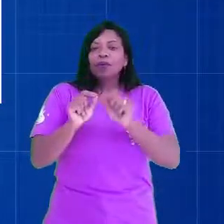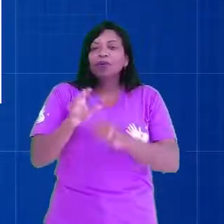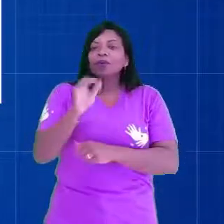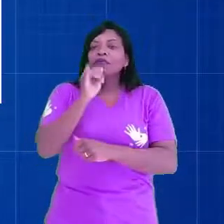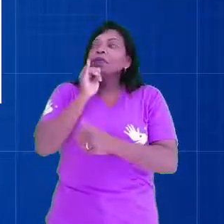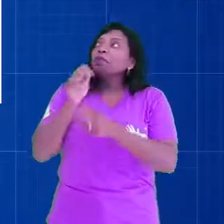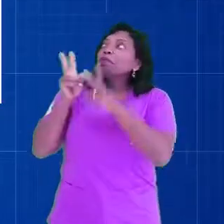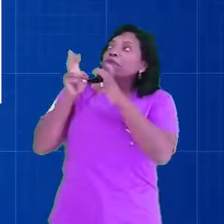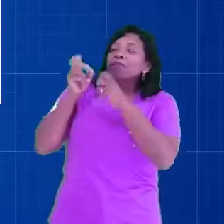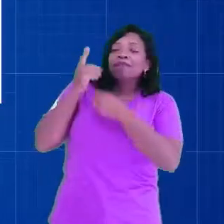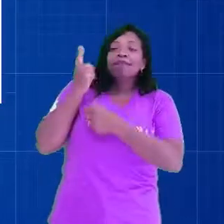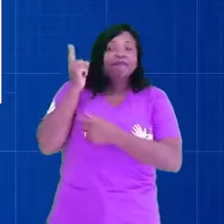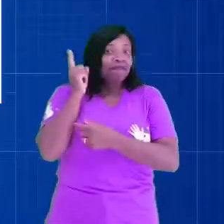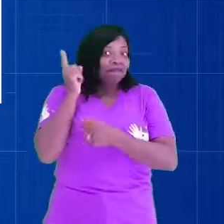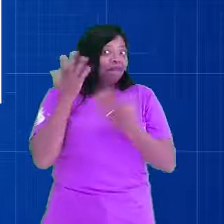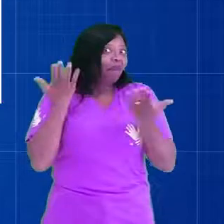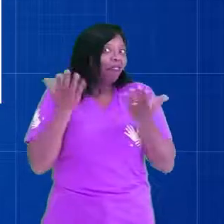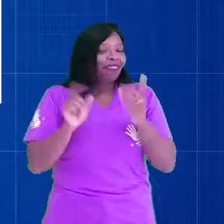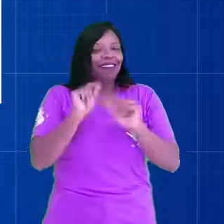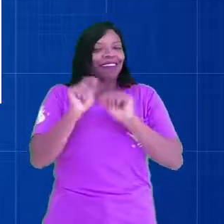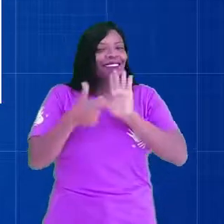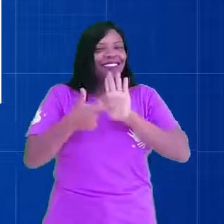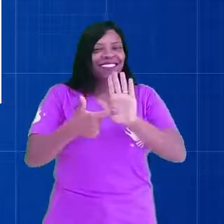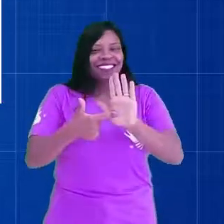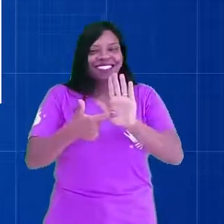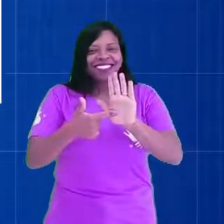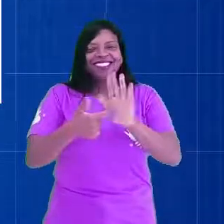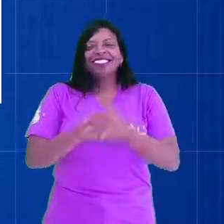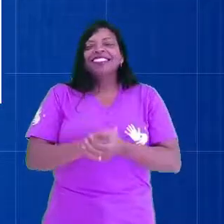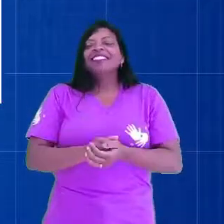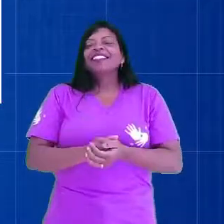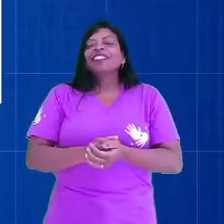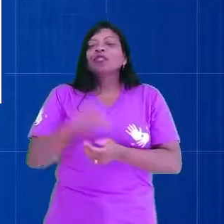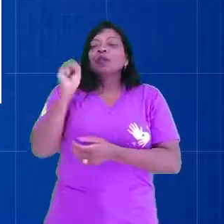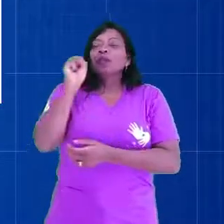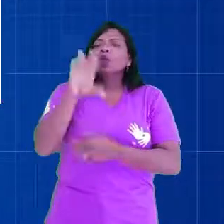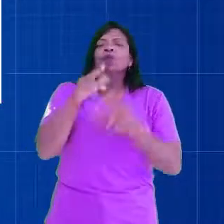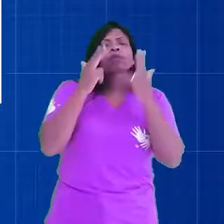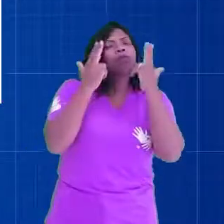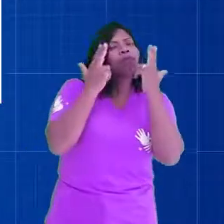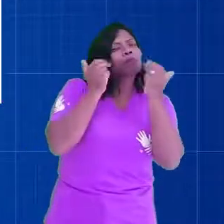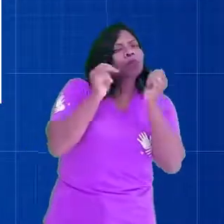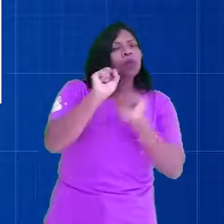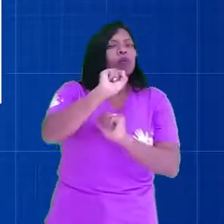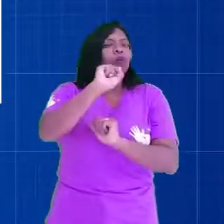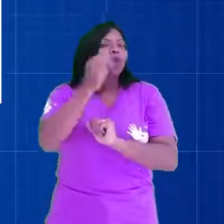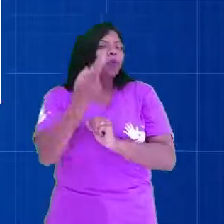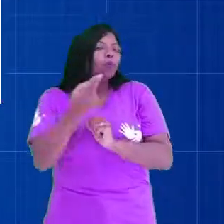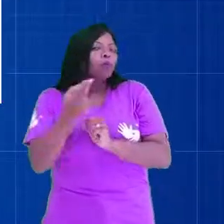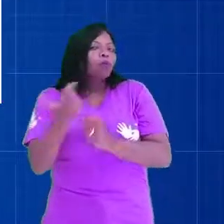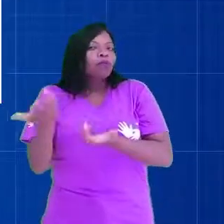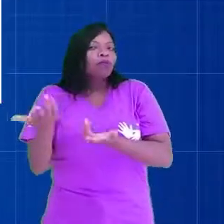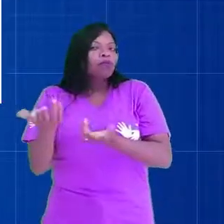imagem, será que é fonte de luz natural ou artificial?